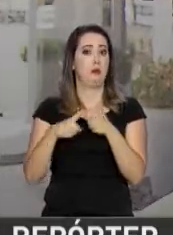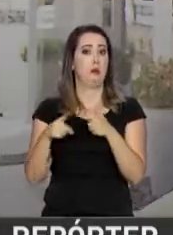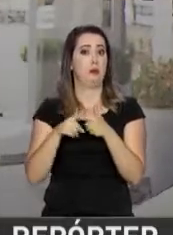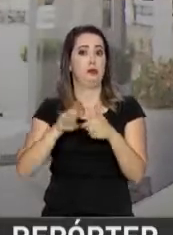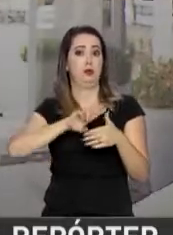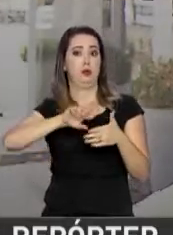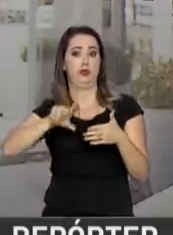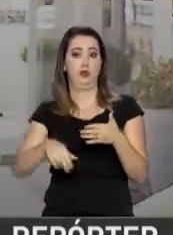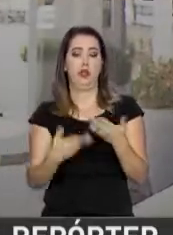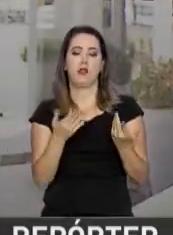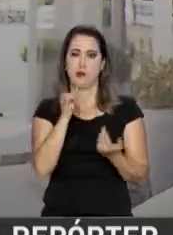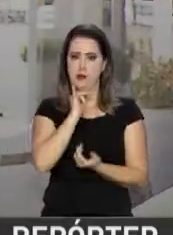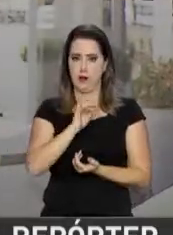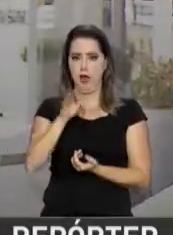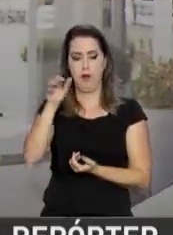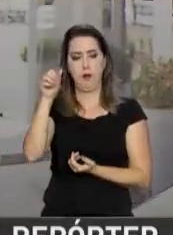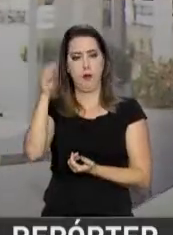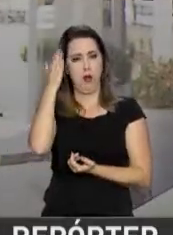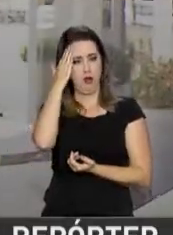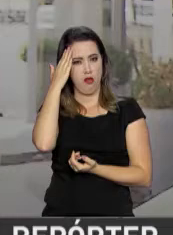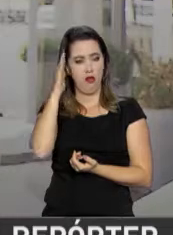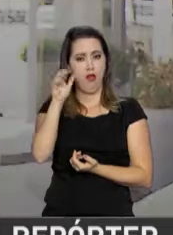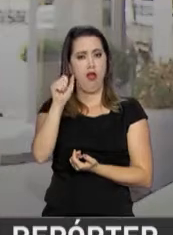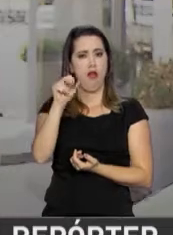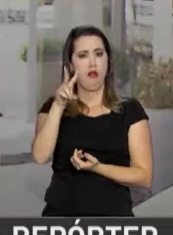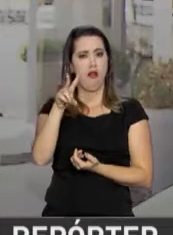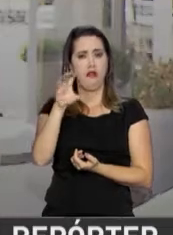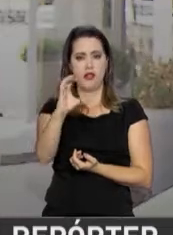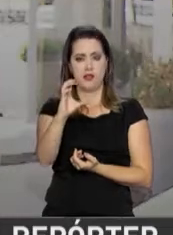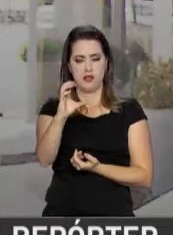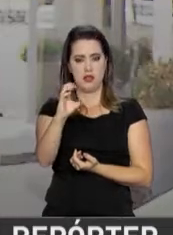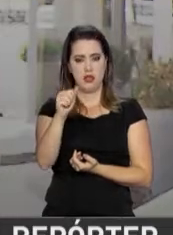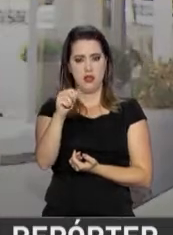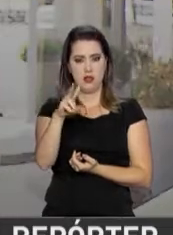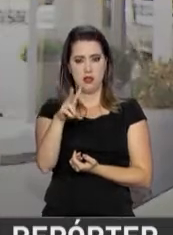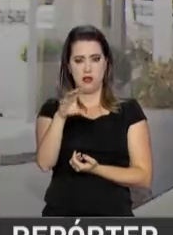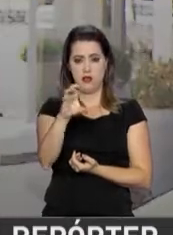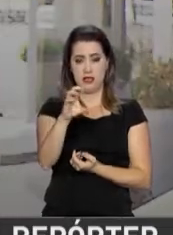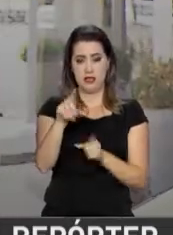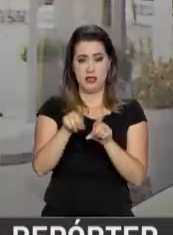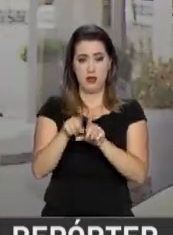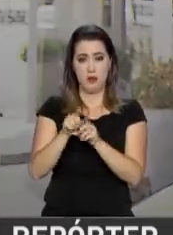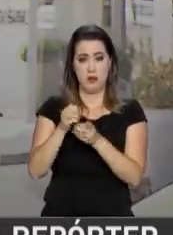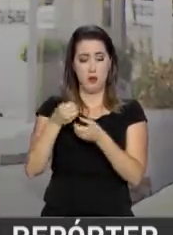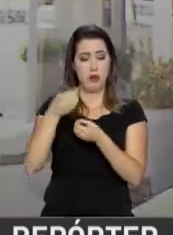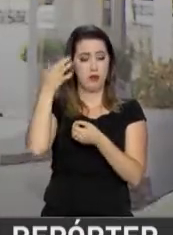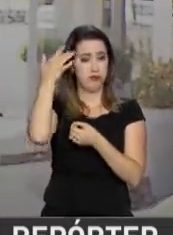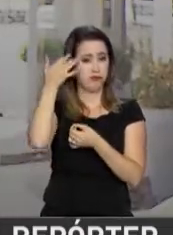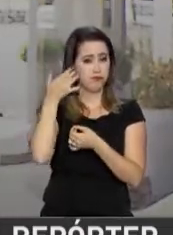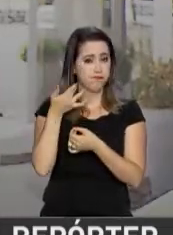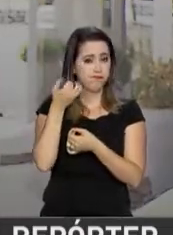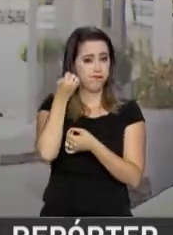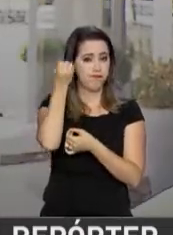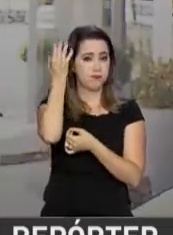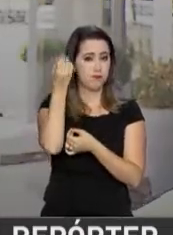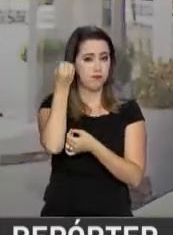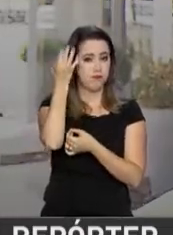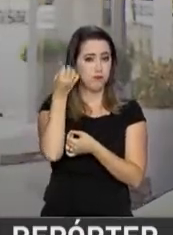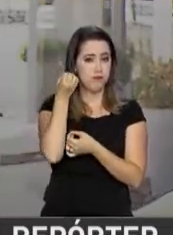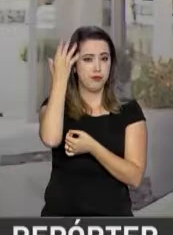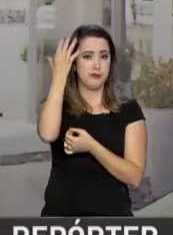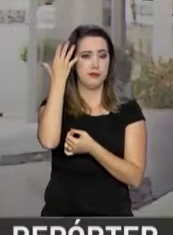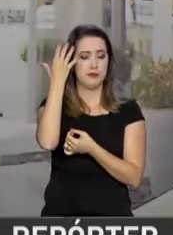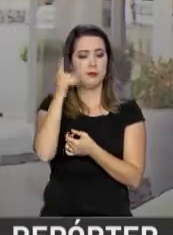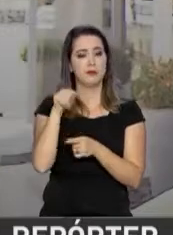porque vamos dizer que são os elementos do sangue soltos e pode levar a um avc ou trombose